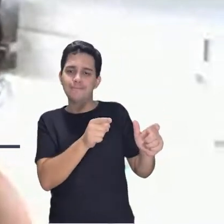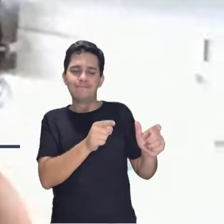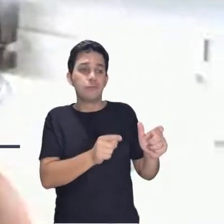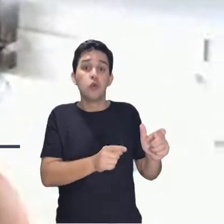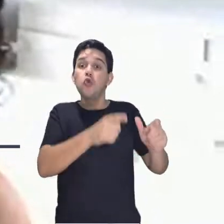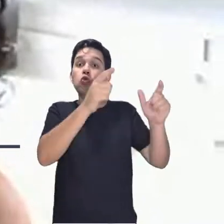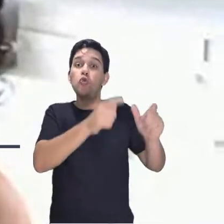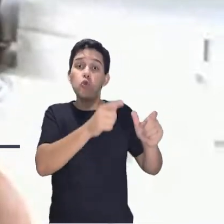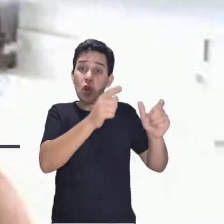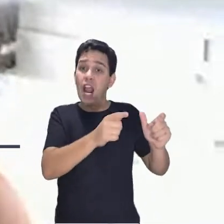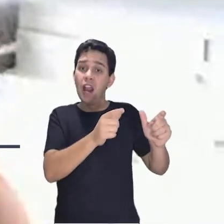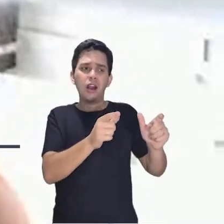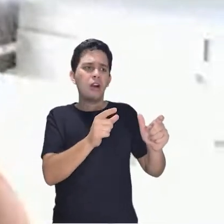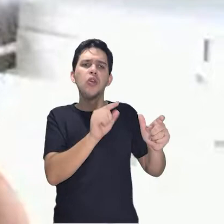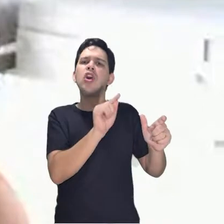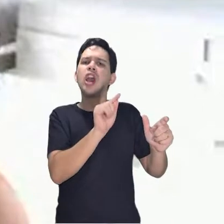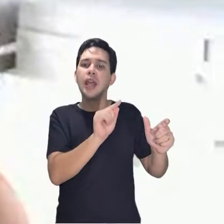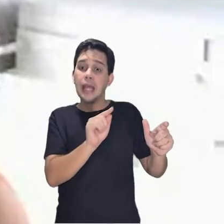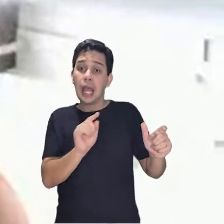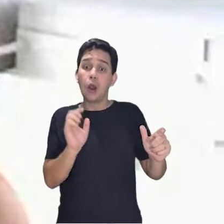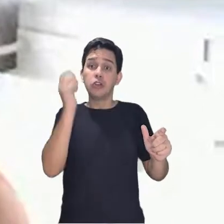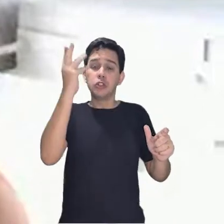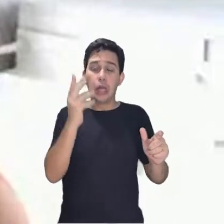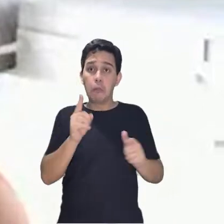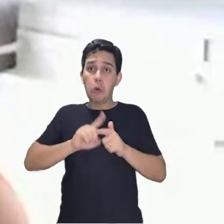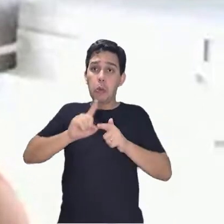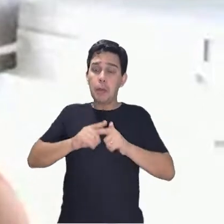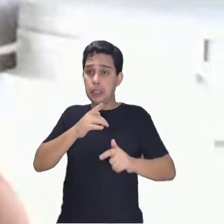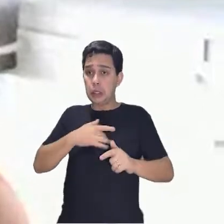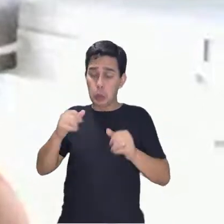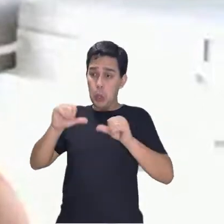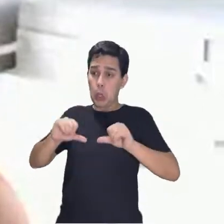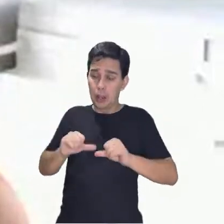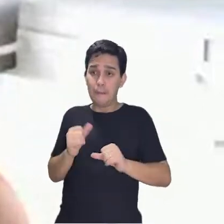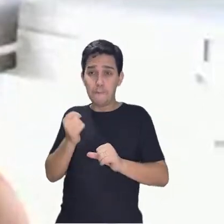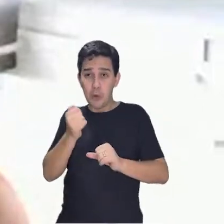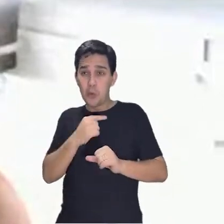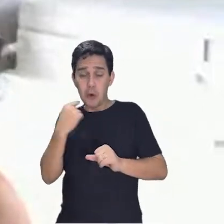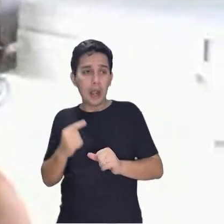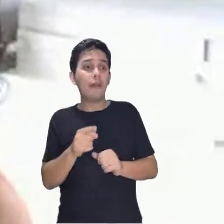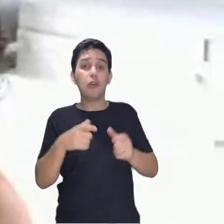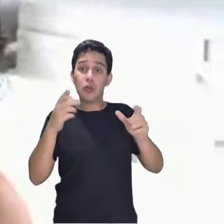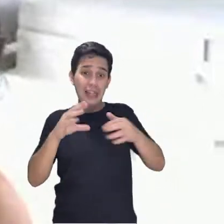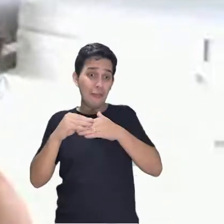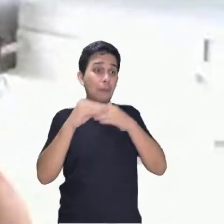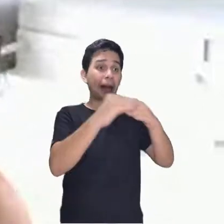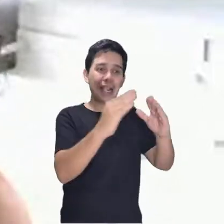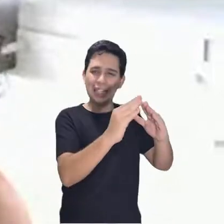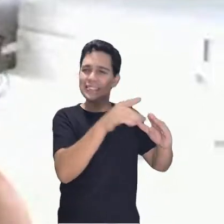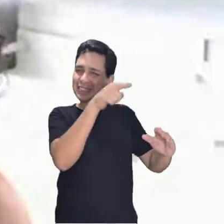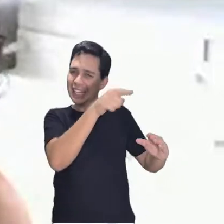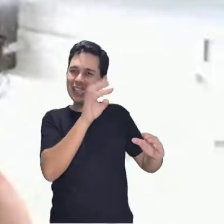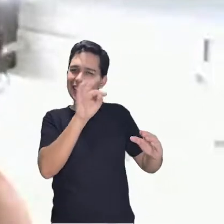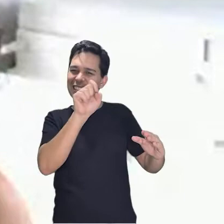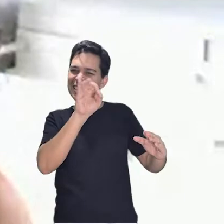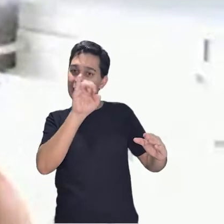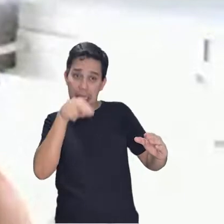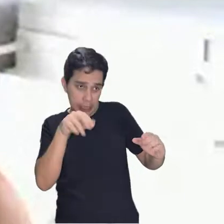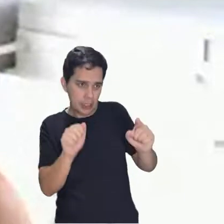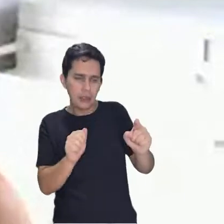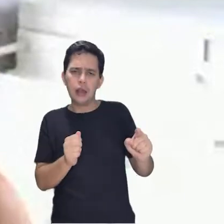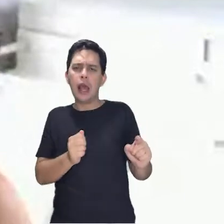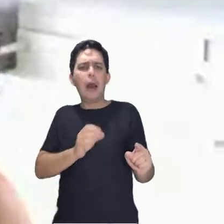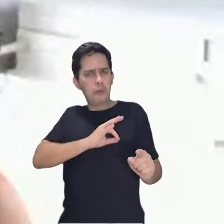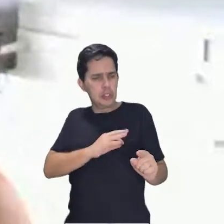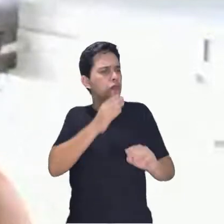inicialmente socorrida, na casa da Tatiana, estava ela e o Davidson. Né? Foram colhidos depoimentos e a